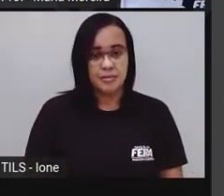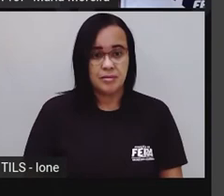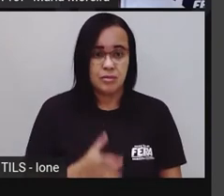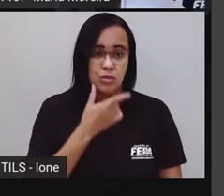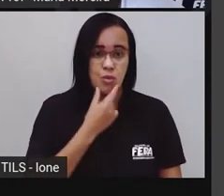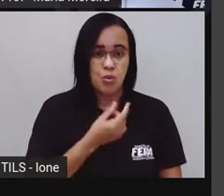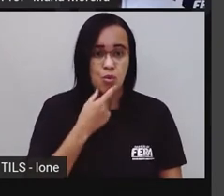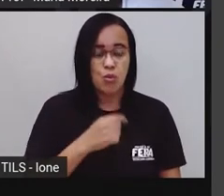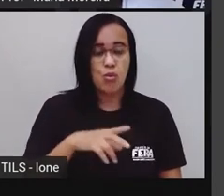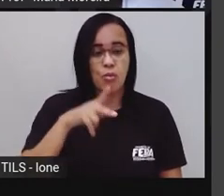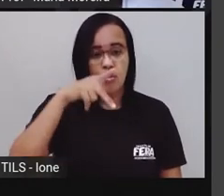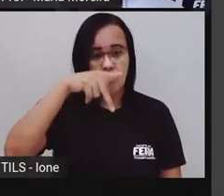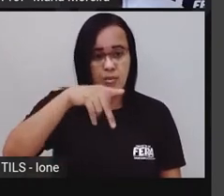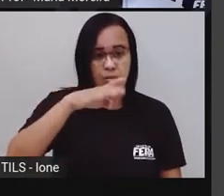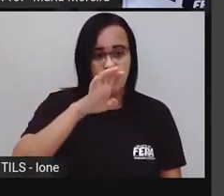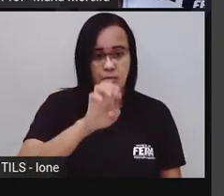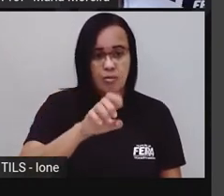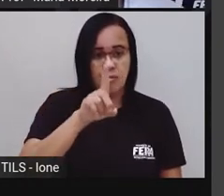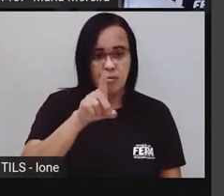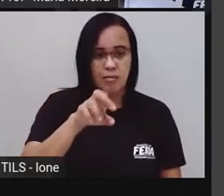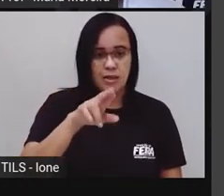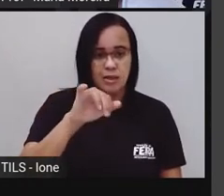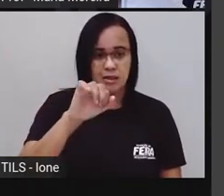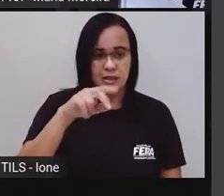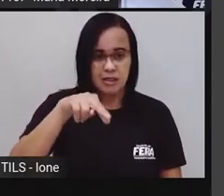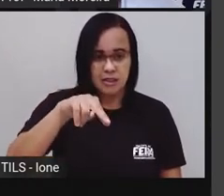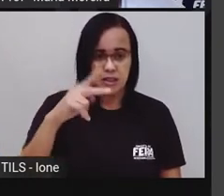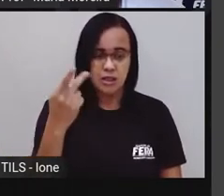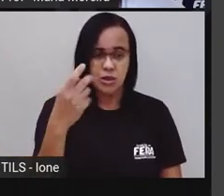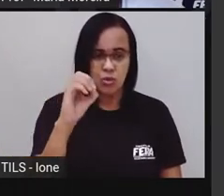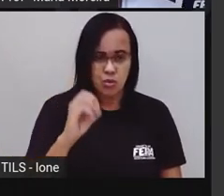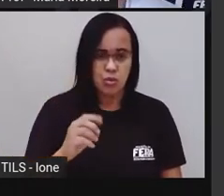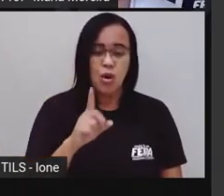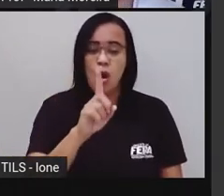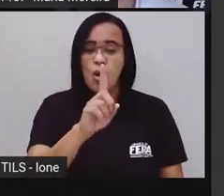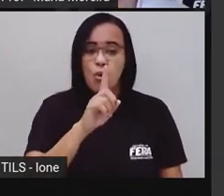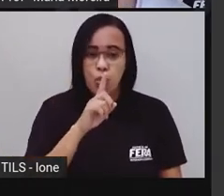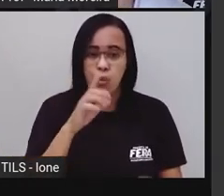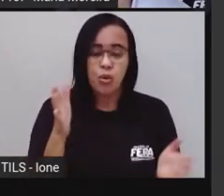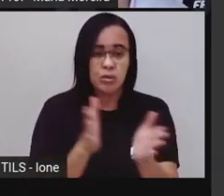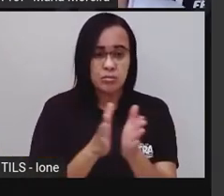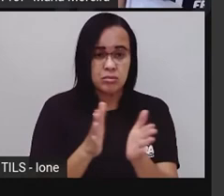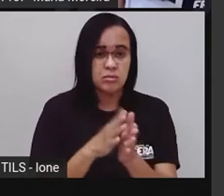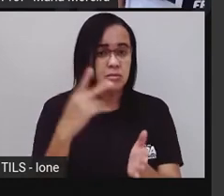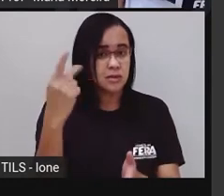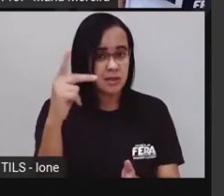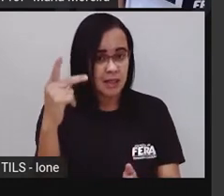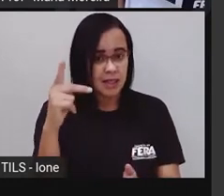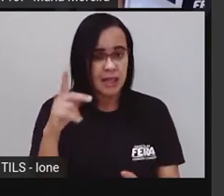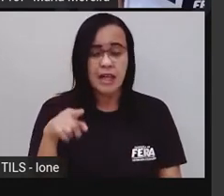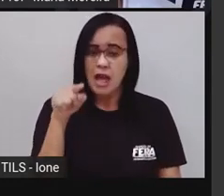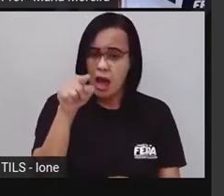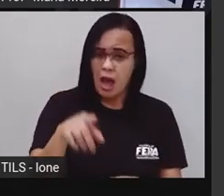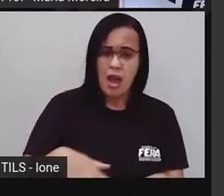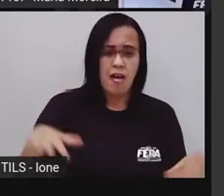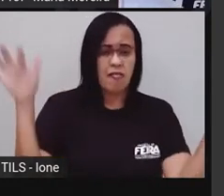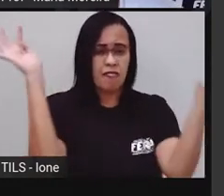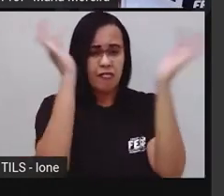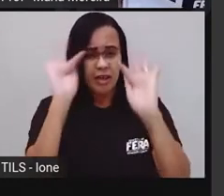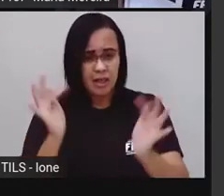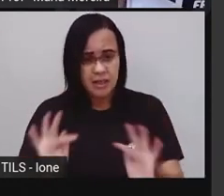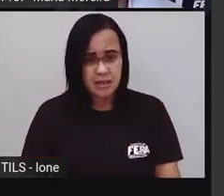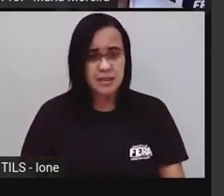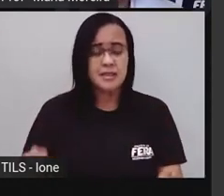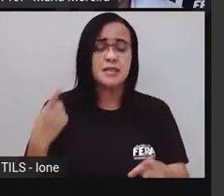né É aniversário certo e aí né ele estava muito feliz porque ele ganhou